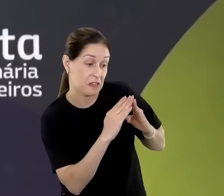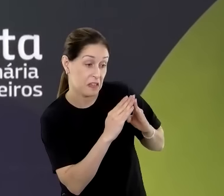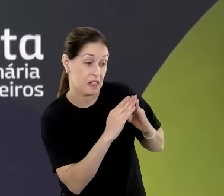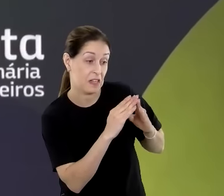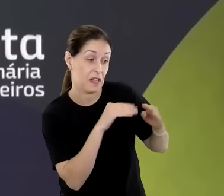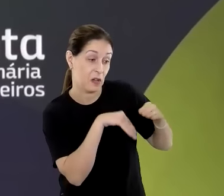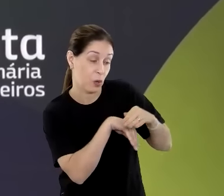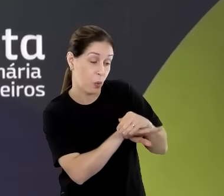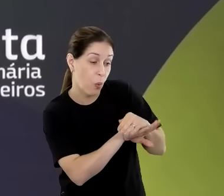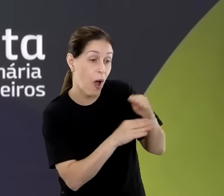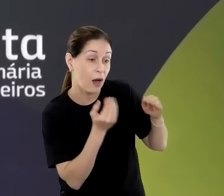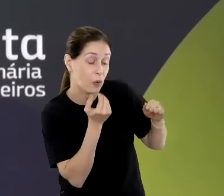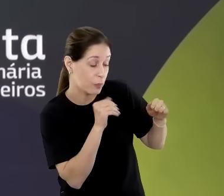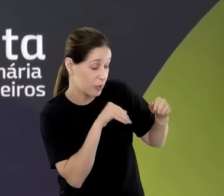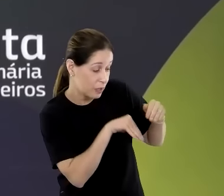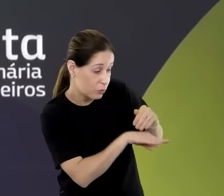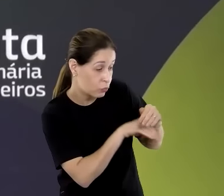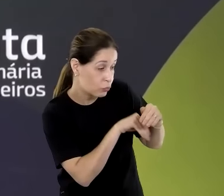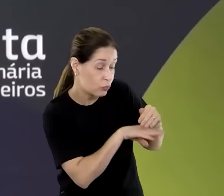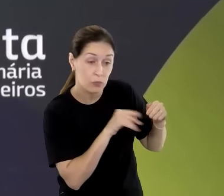de dispensa para celeiro?